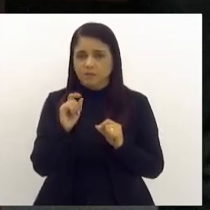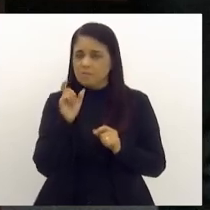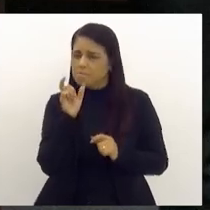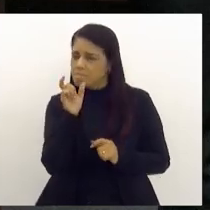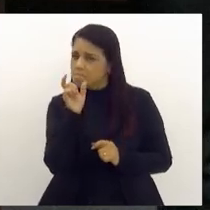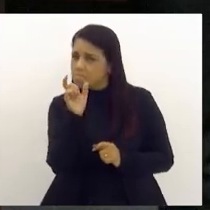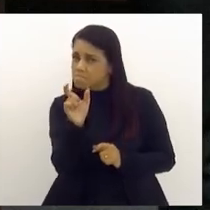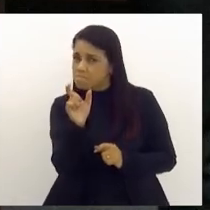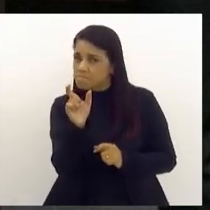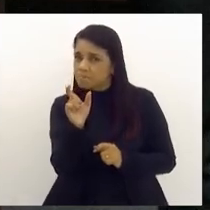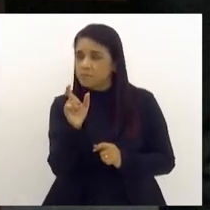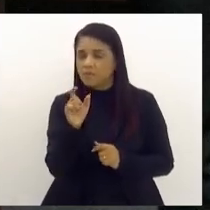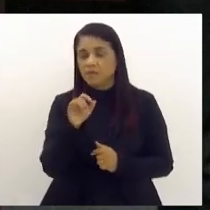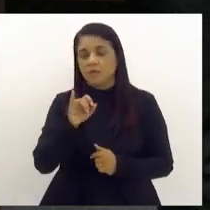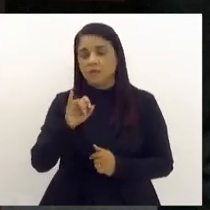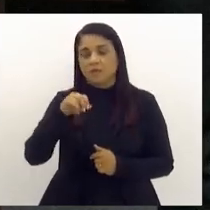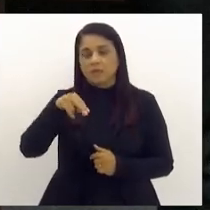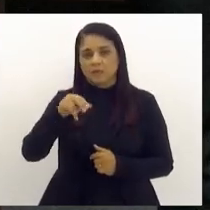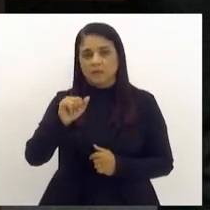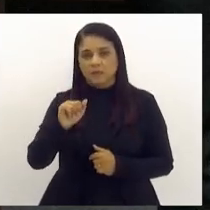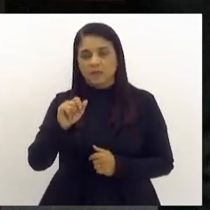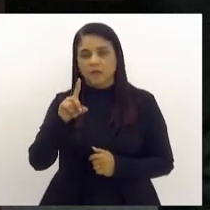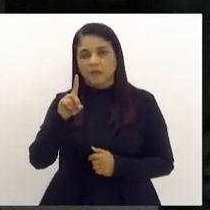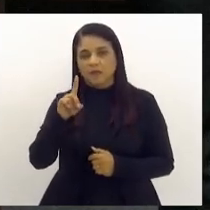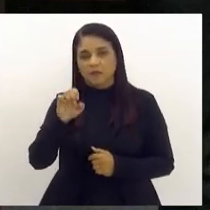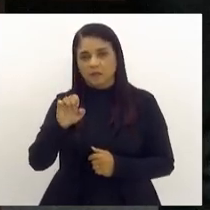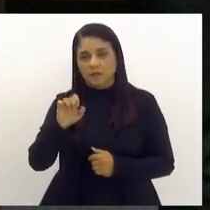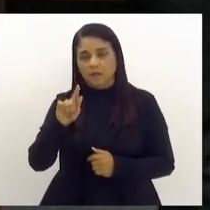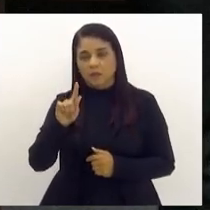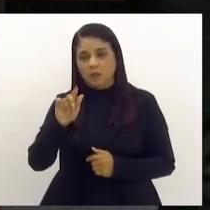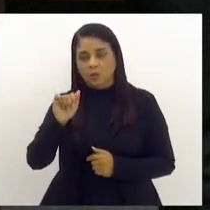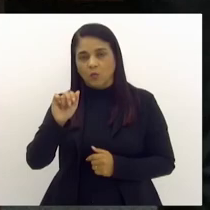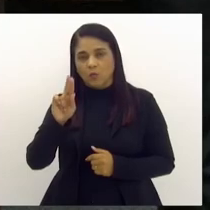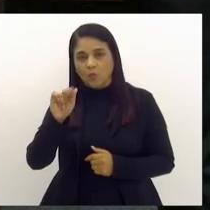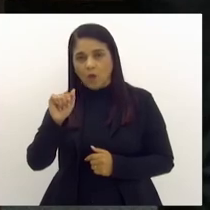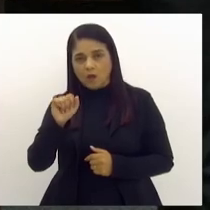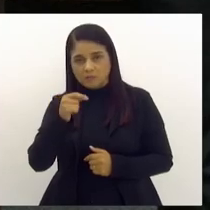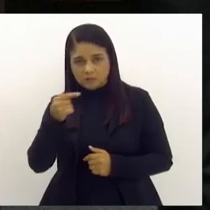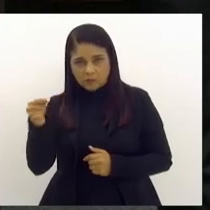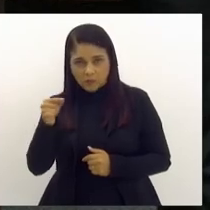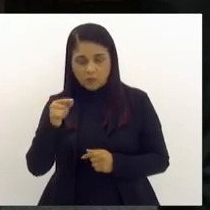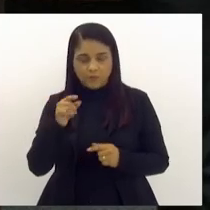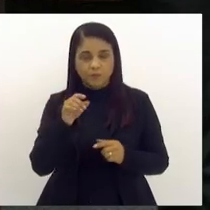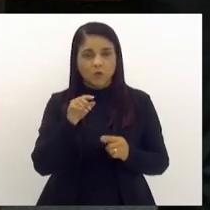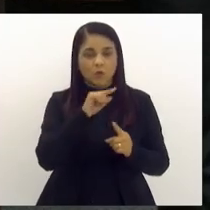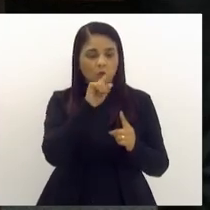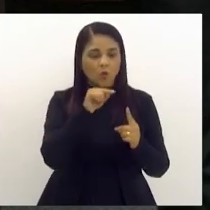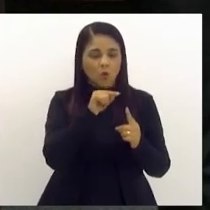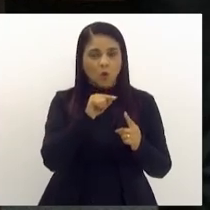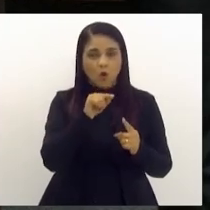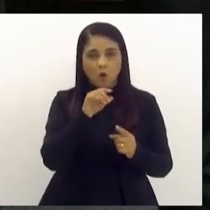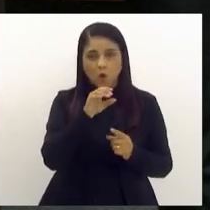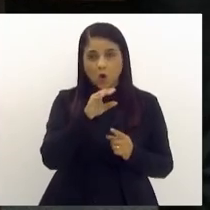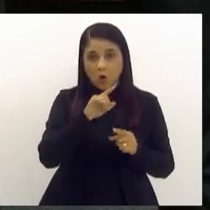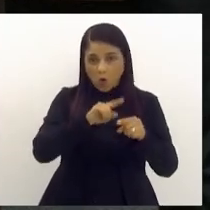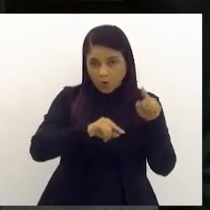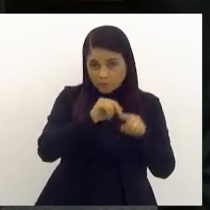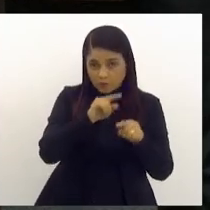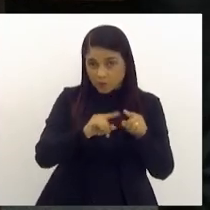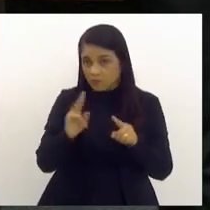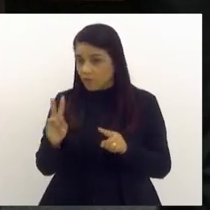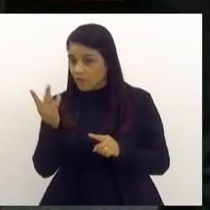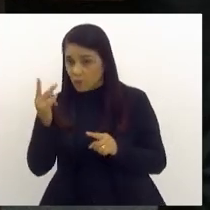palavra, inadequação entre objeto e valor. Imagine